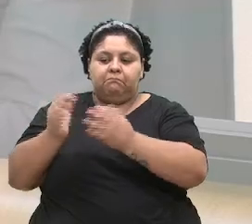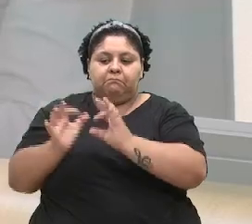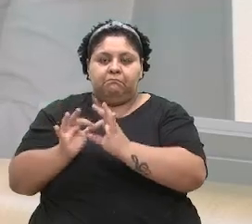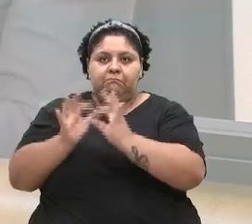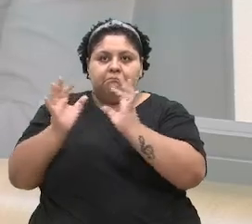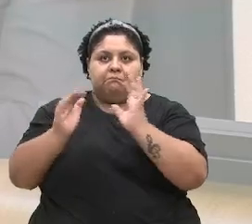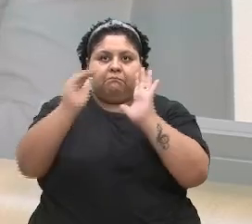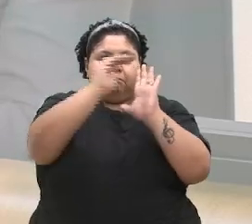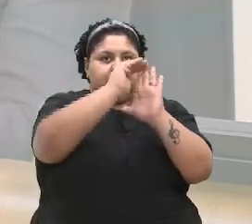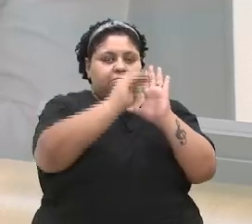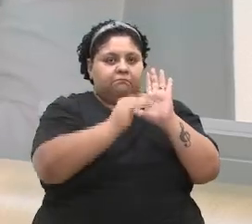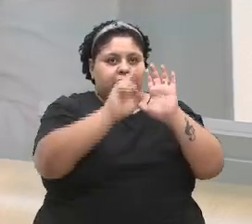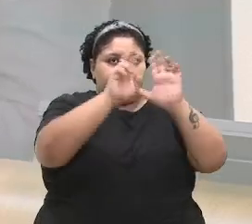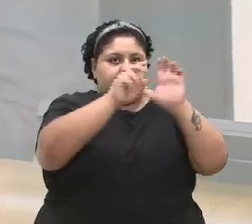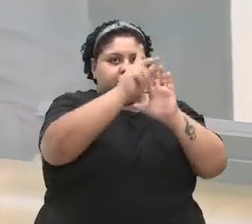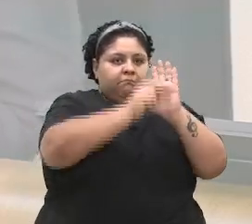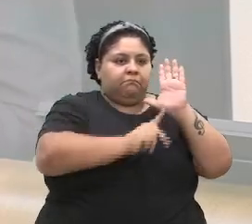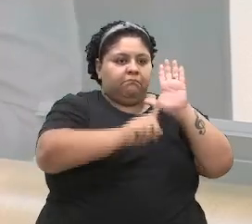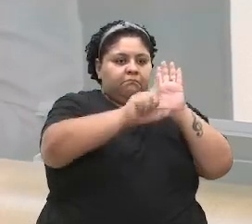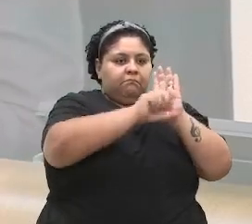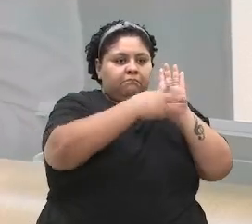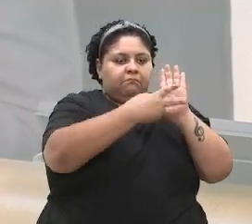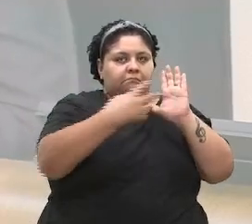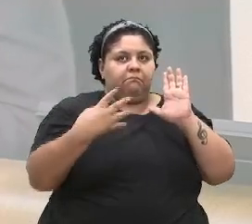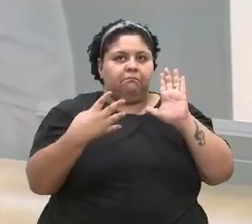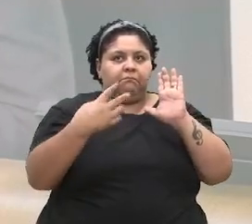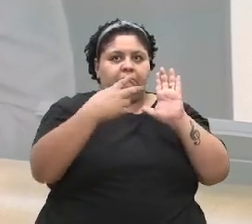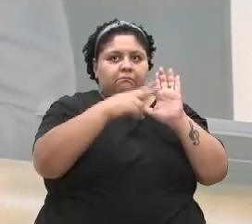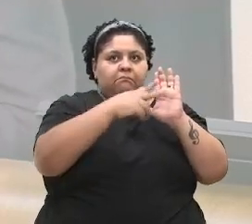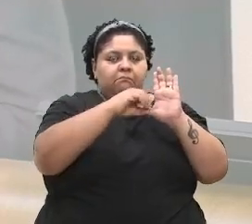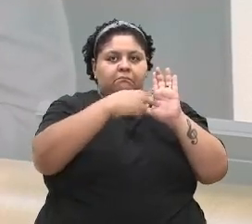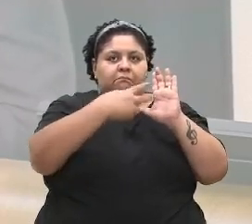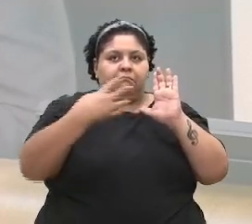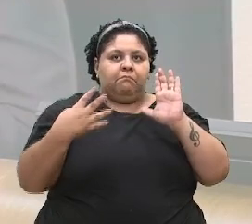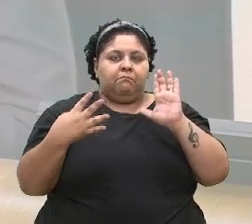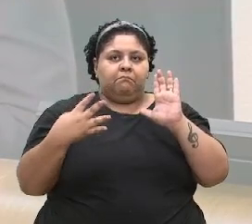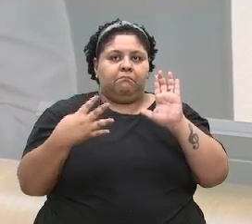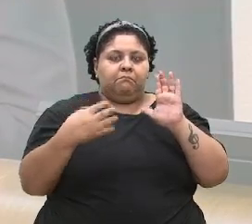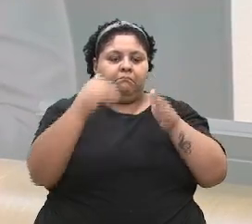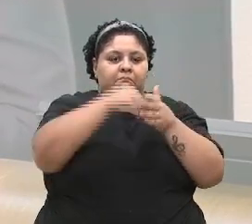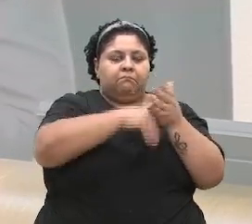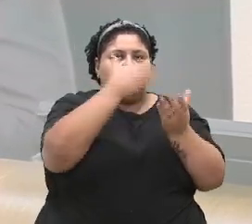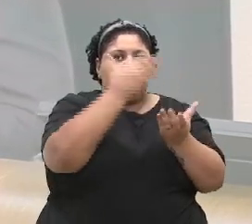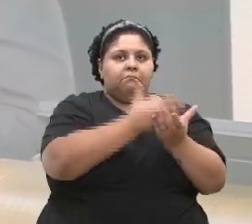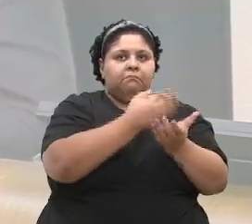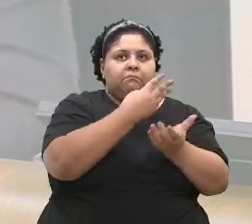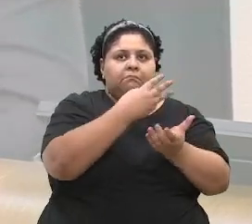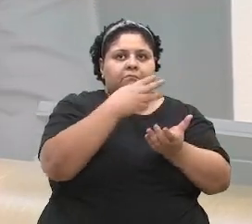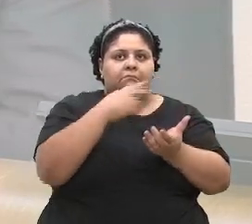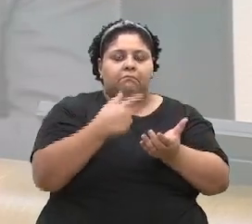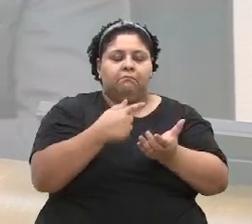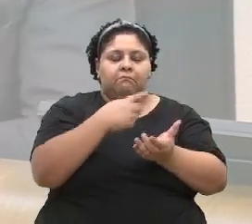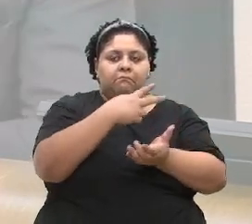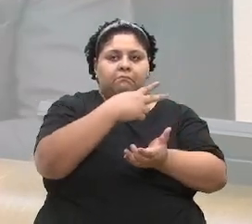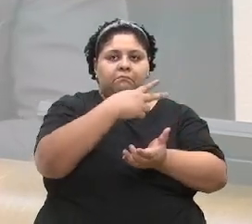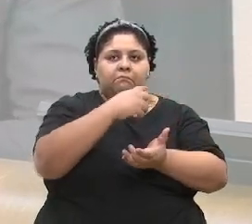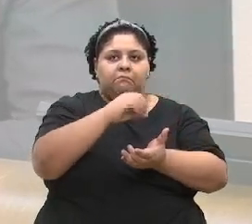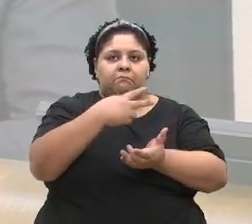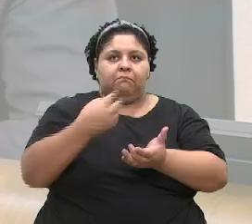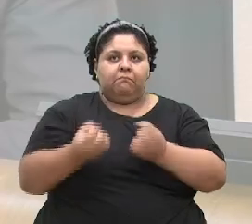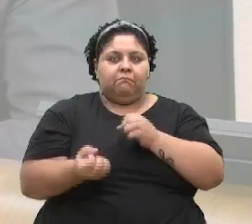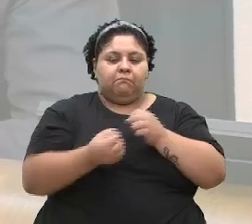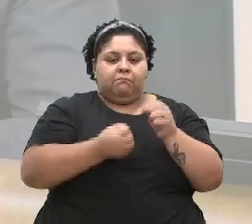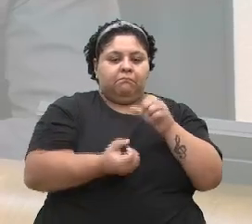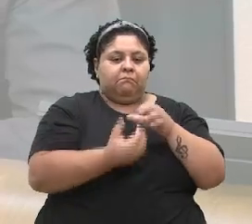das seguintes matérias: projeto de lei número 24/2024, contido no processo número 37/2024, de autoria do